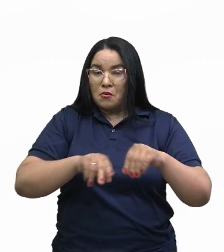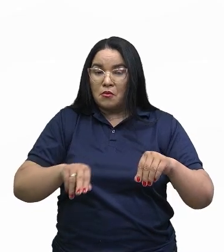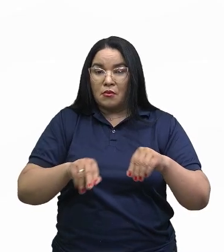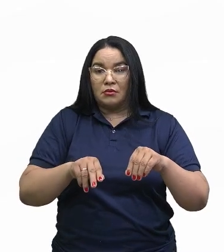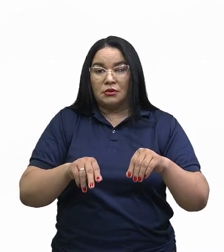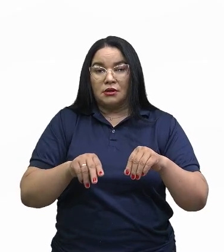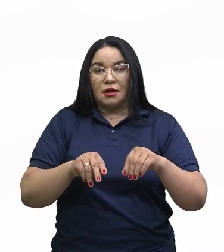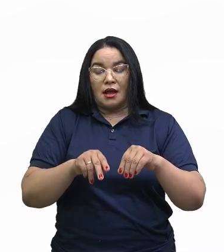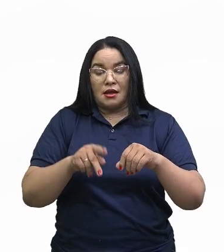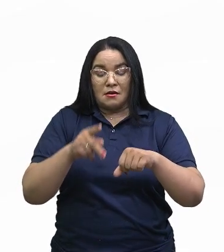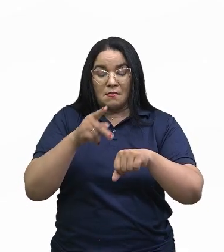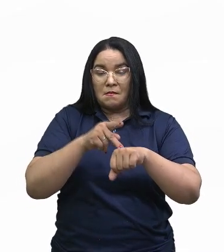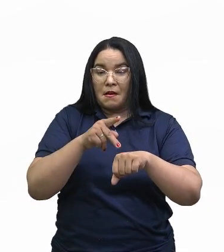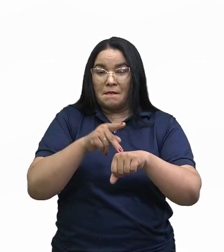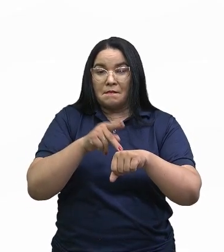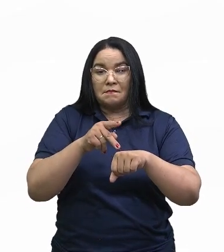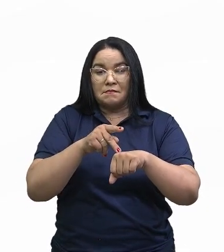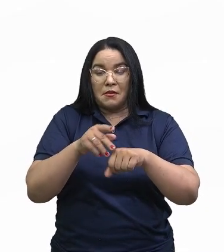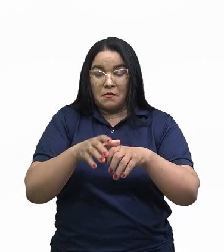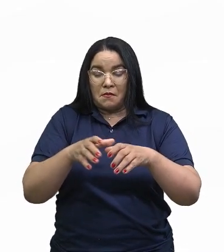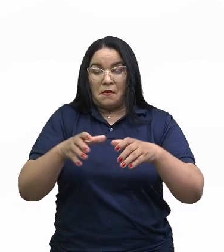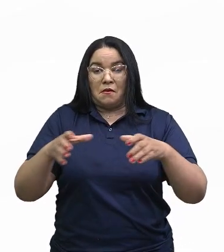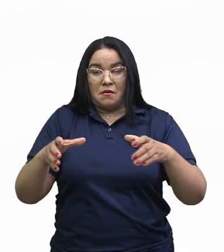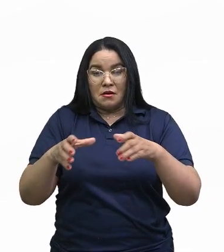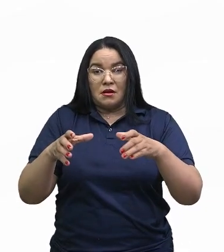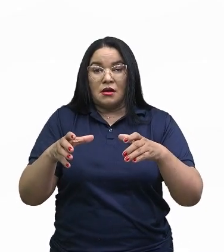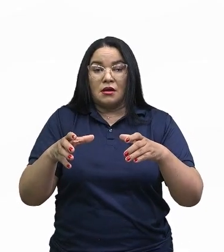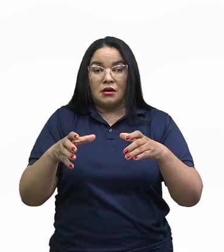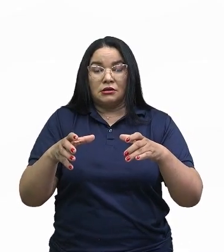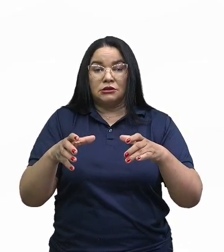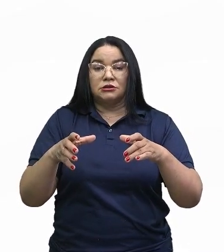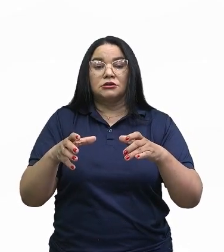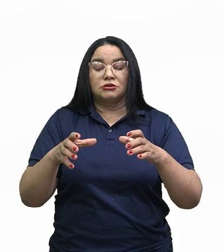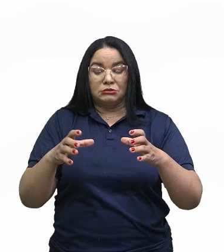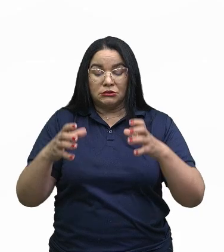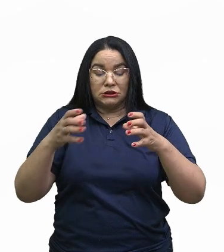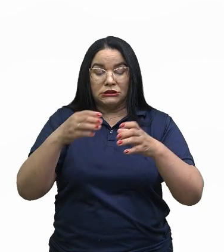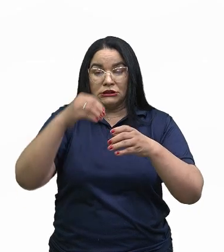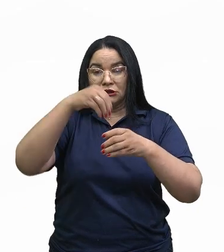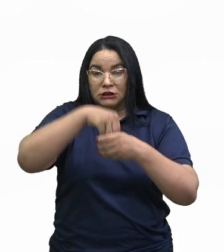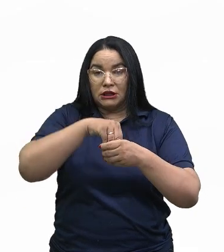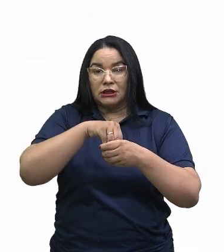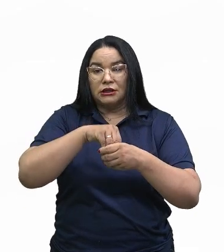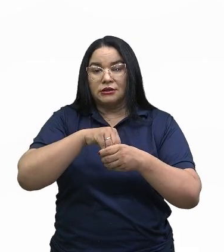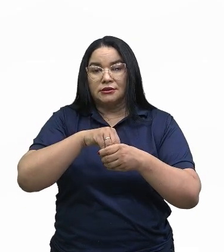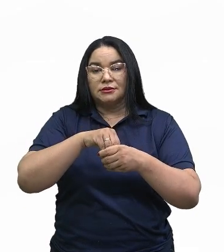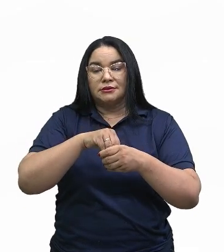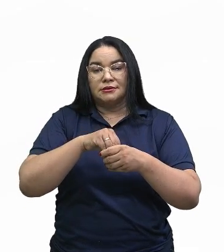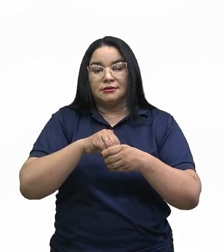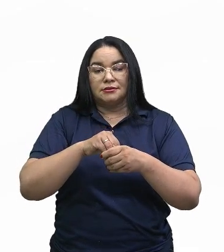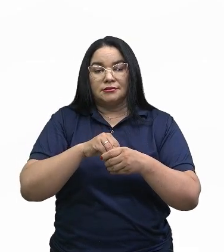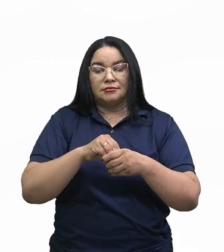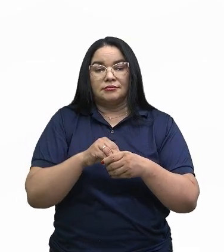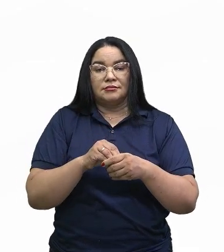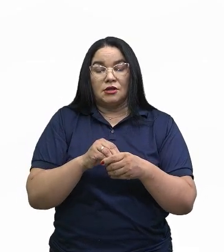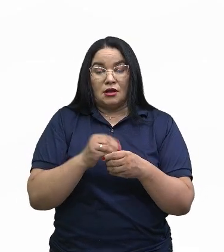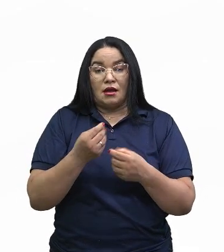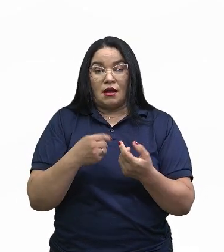pedra robusta, rústica, complexa, ou seja, ali dentro, né, por exemplo, da